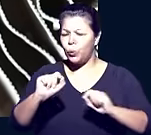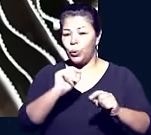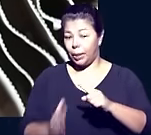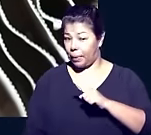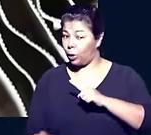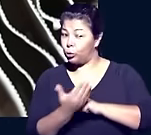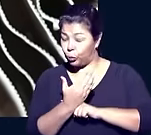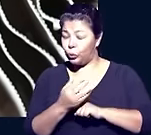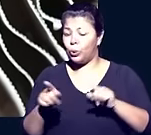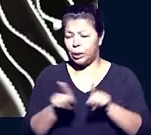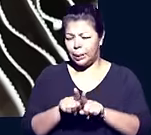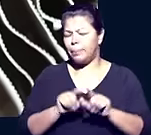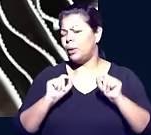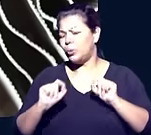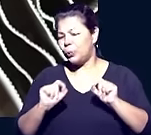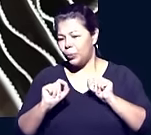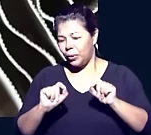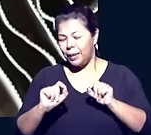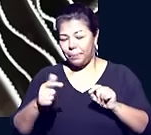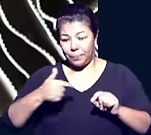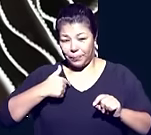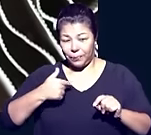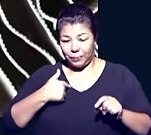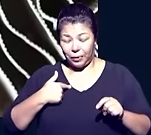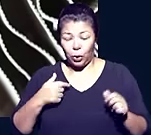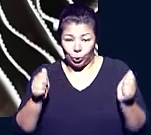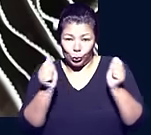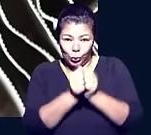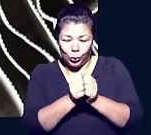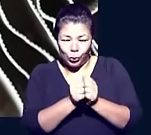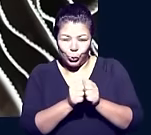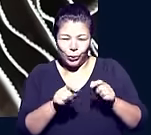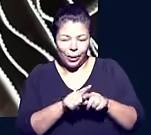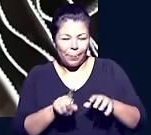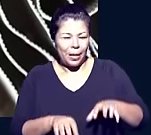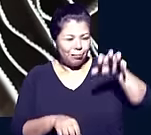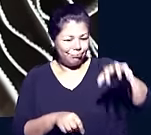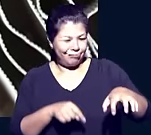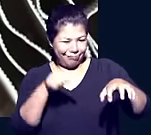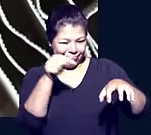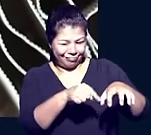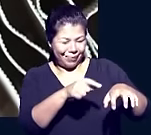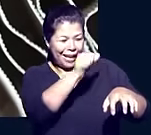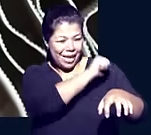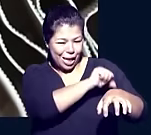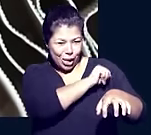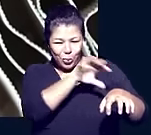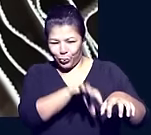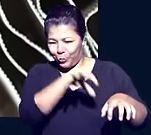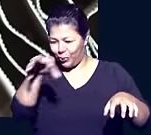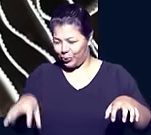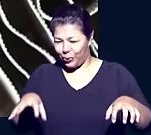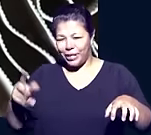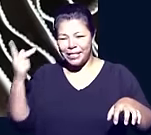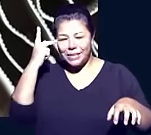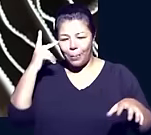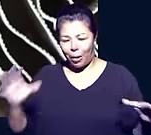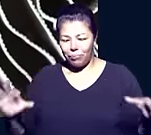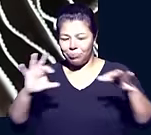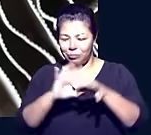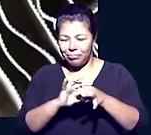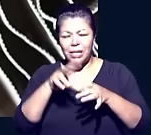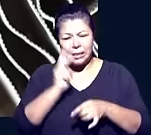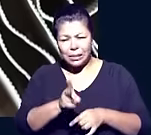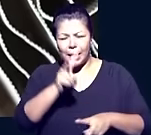o fato de eu não ser do eixo Rio São Paulo da a independência de olhar para todos com a visão de país